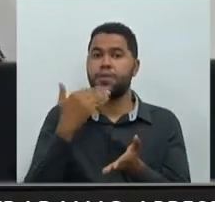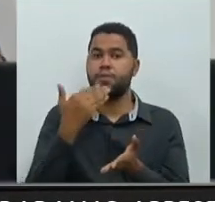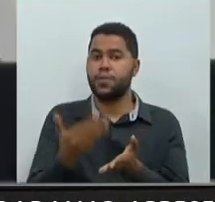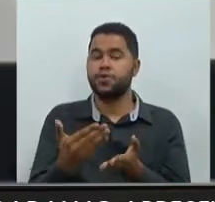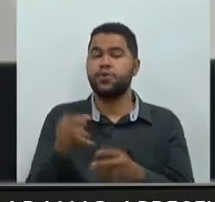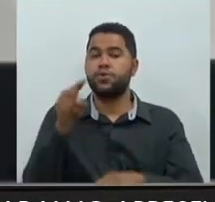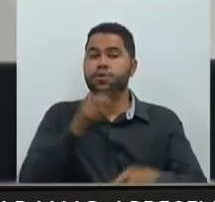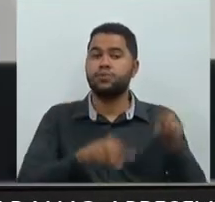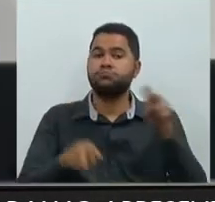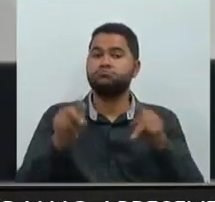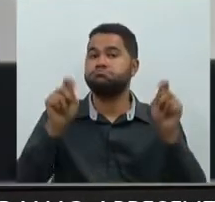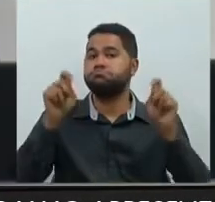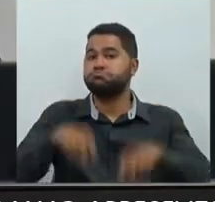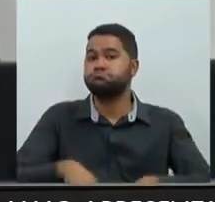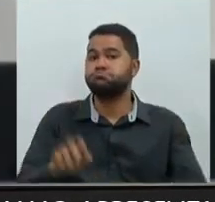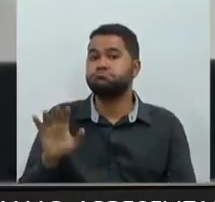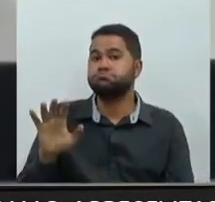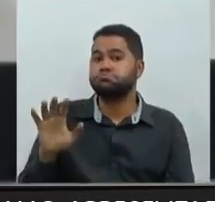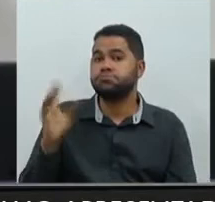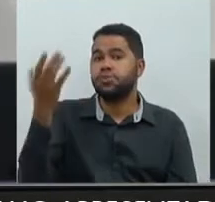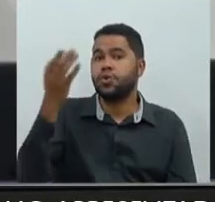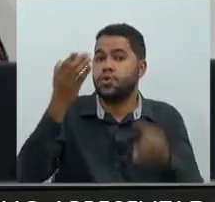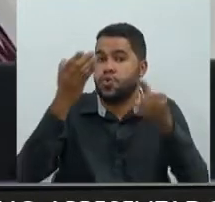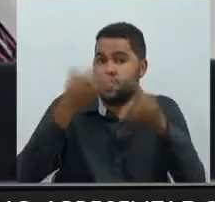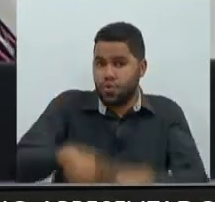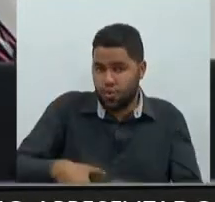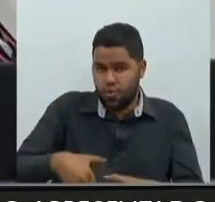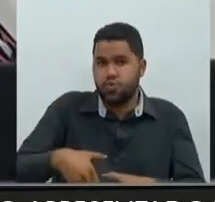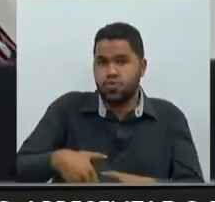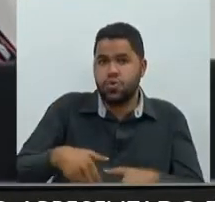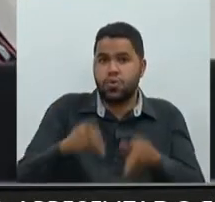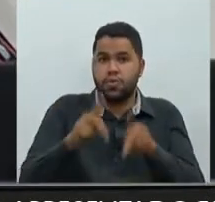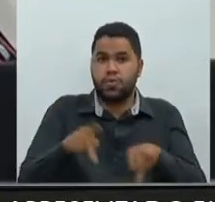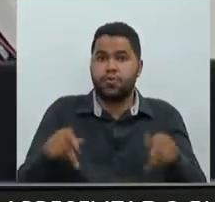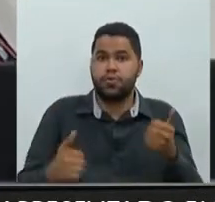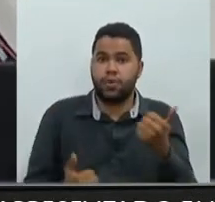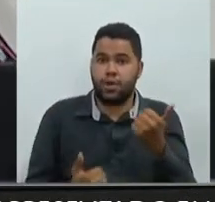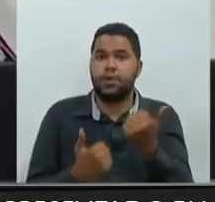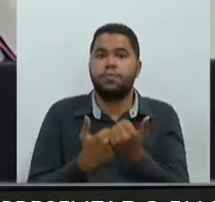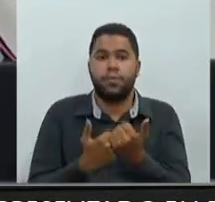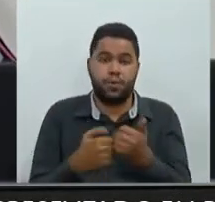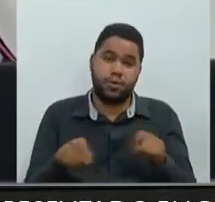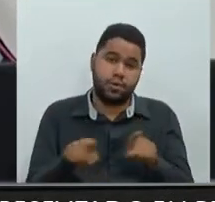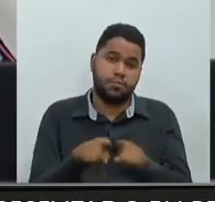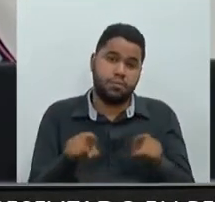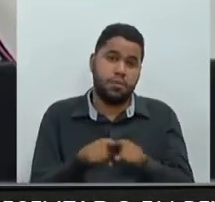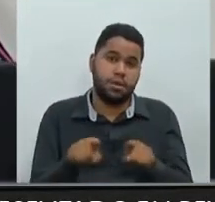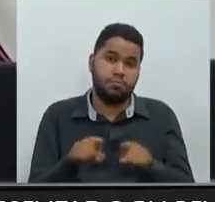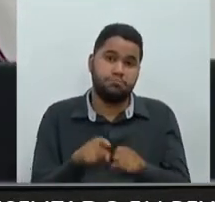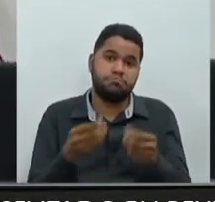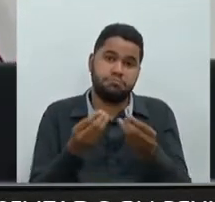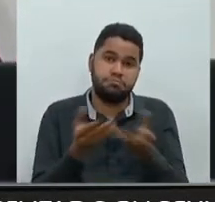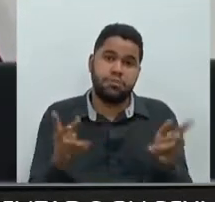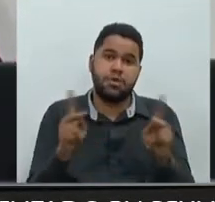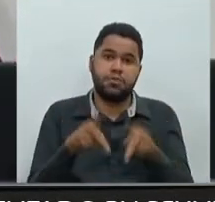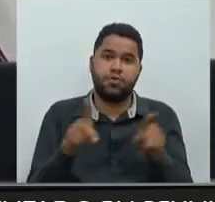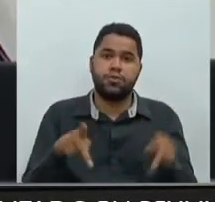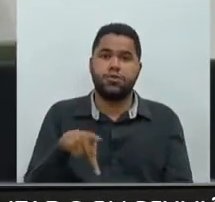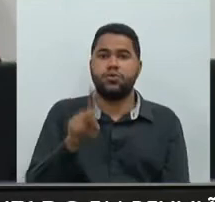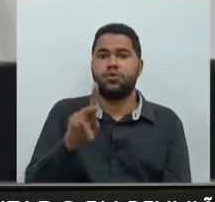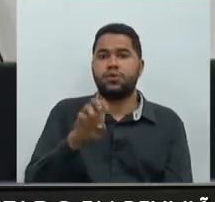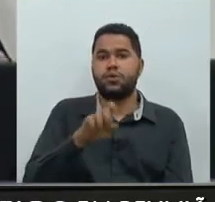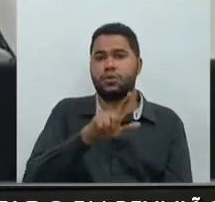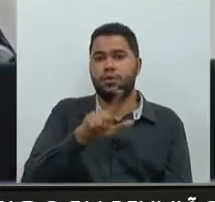para avaliar a possibilidade de realização de concurso público para professores de apoio, também temática trazida pela professora Kelly,